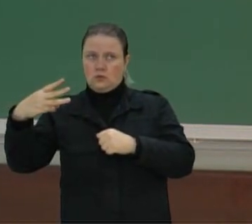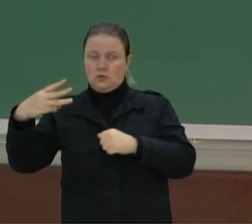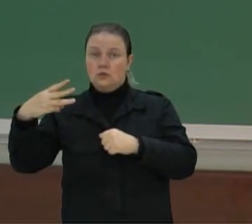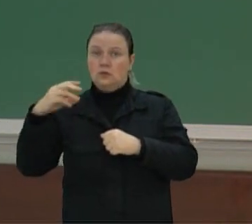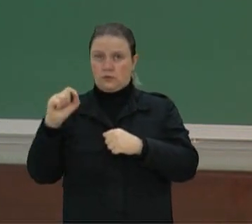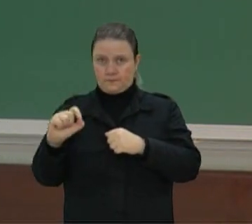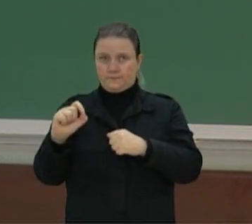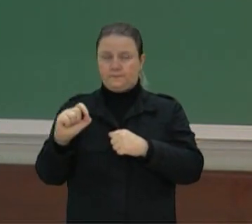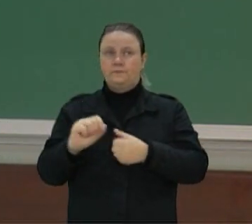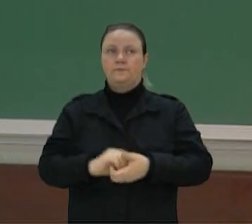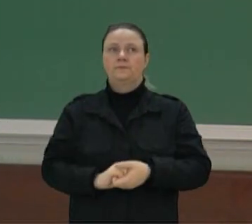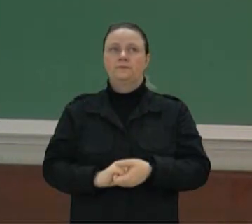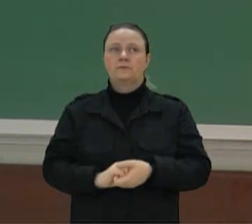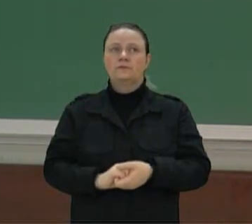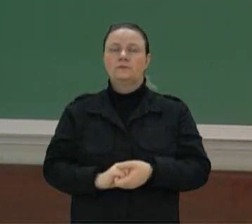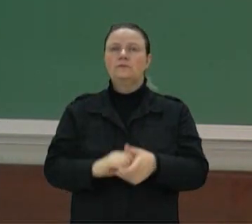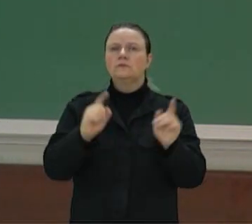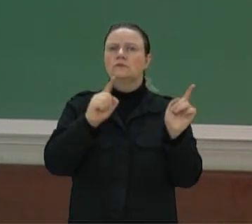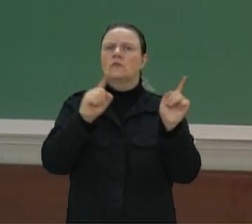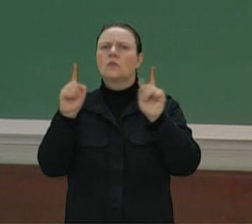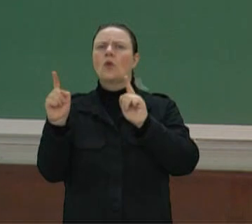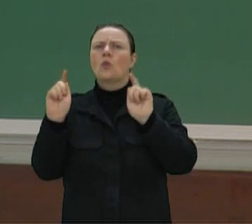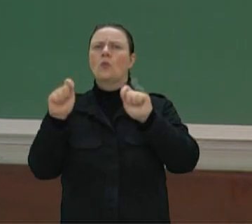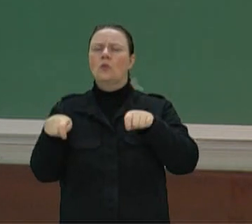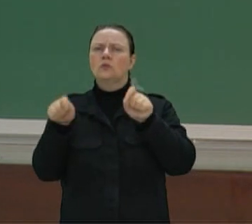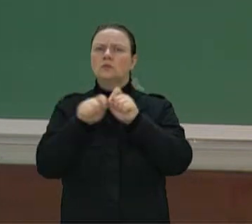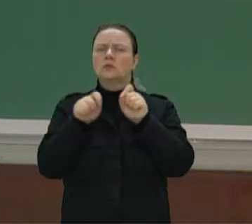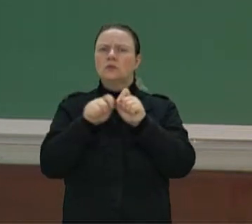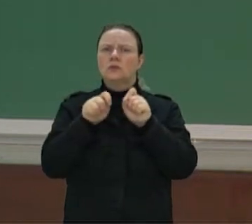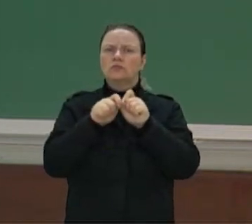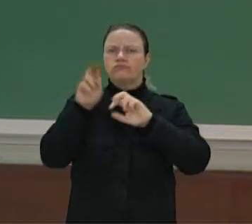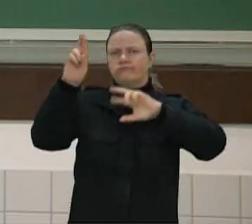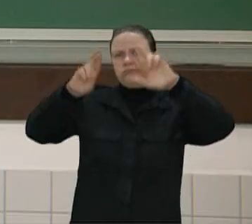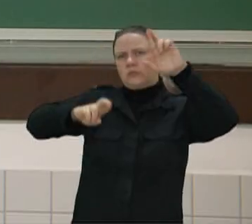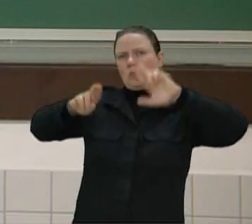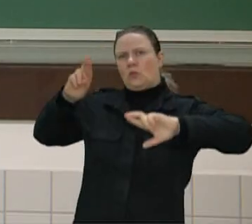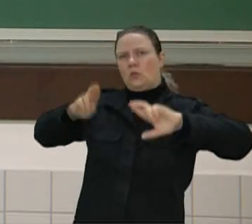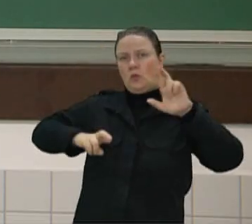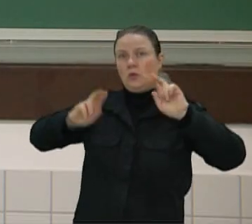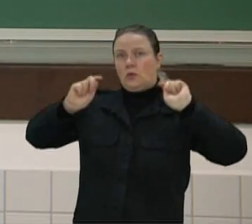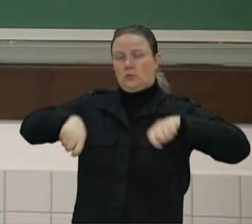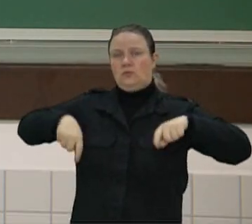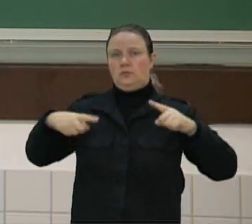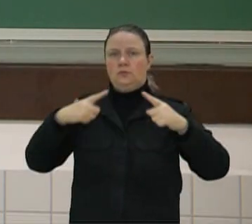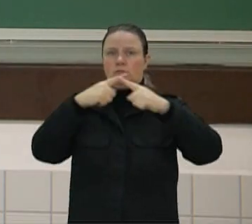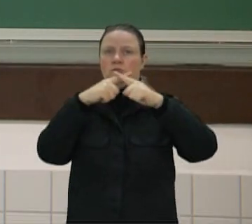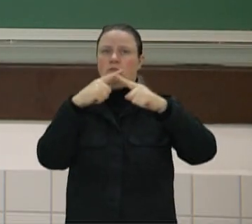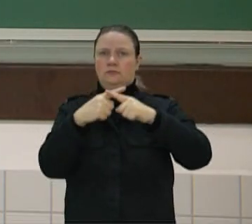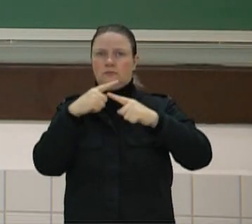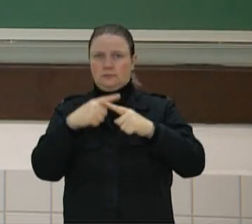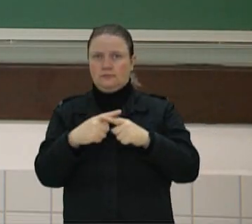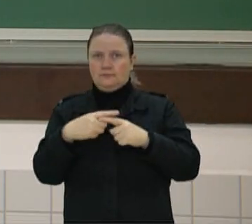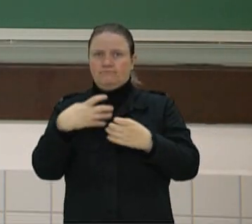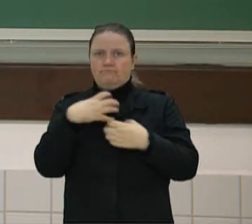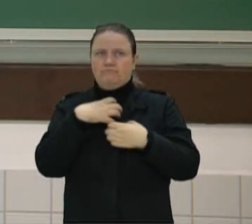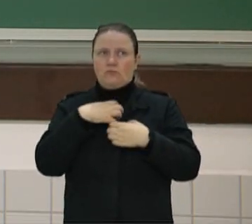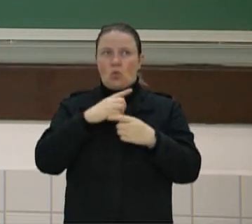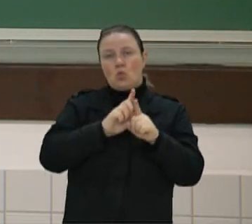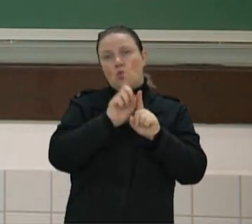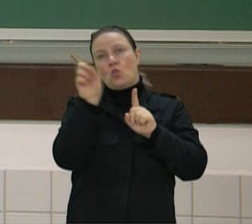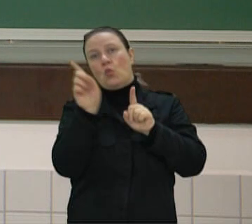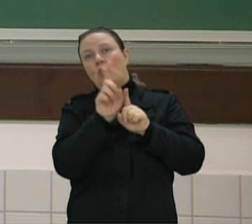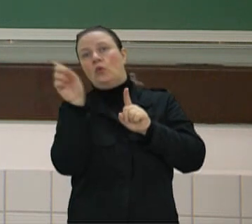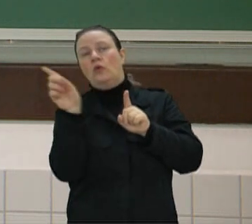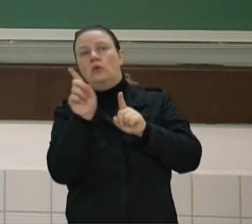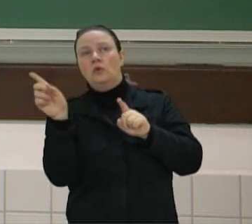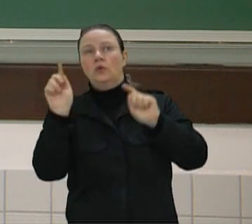meu percentual. Fazendo isso, eu já consigo fazer mais ou menos uma análise. Posso multiplicar aqui de forma distributiva, que